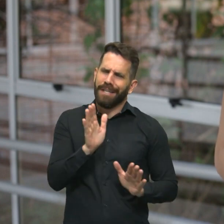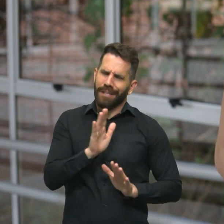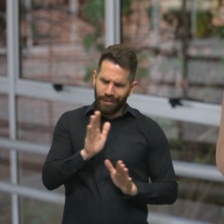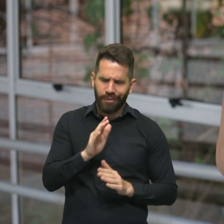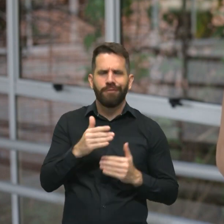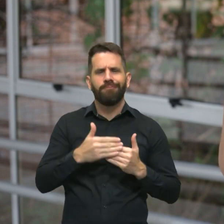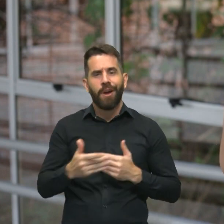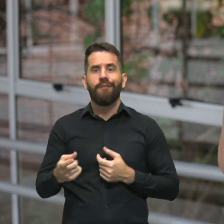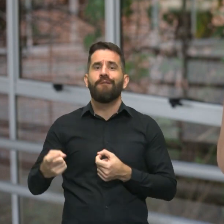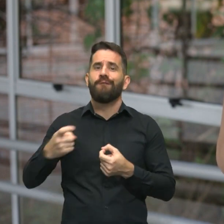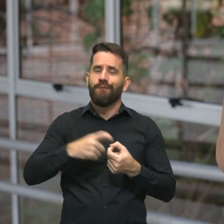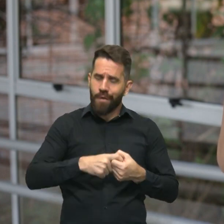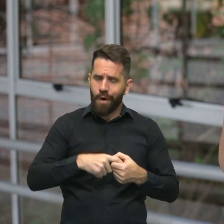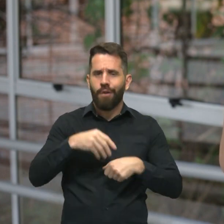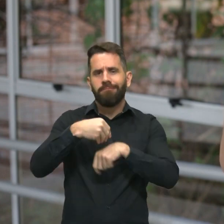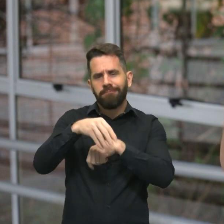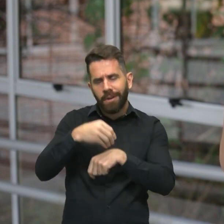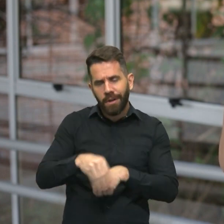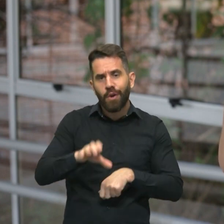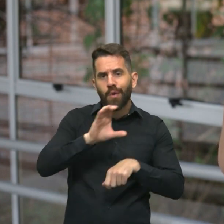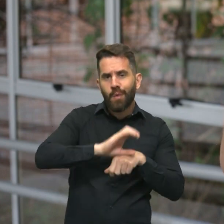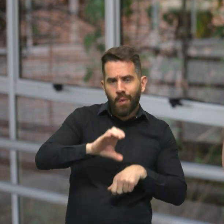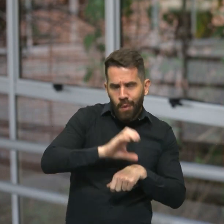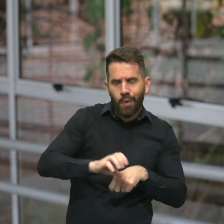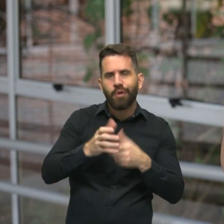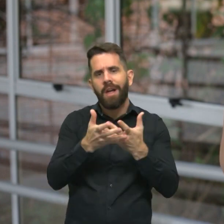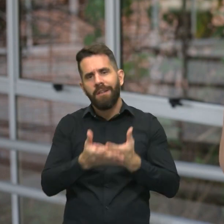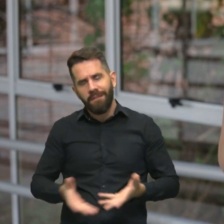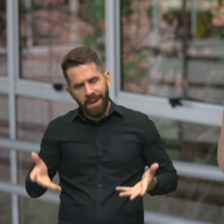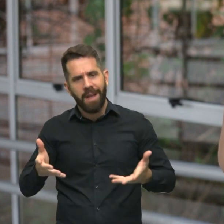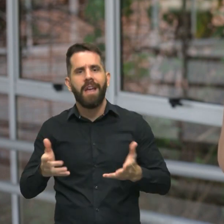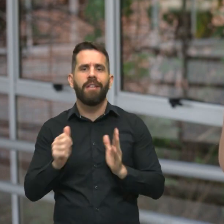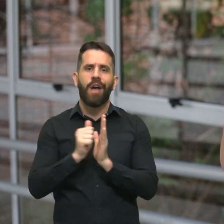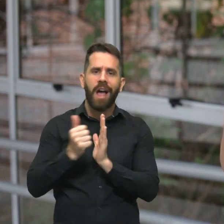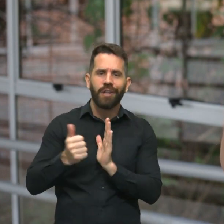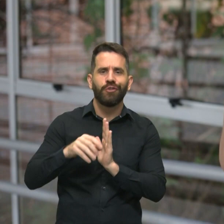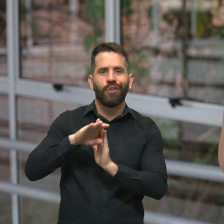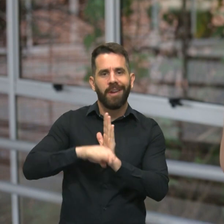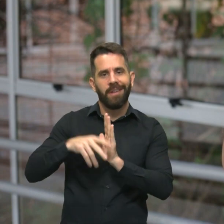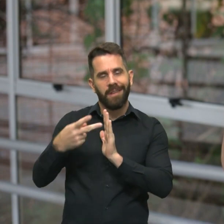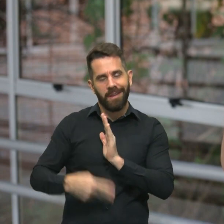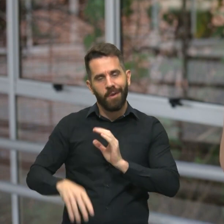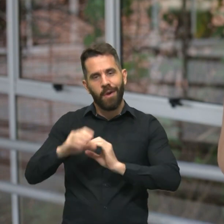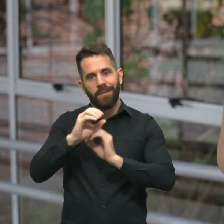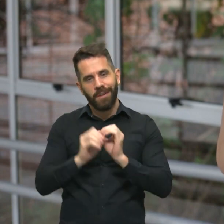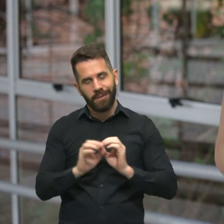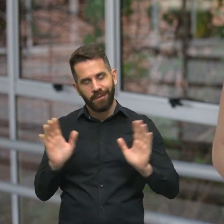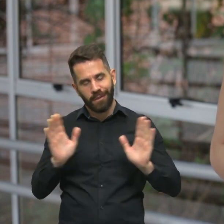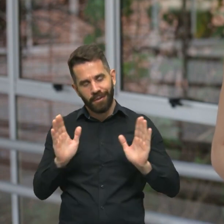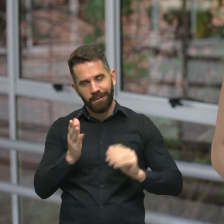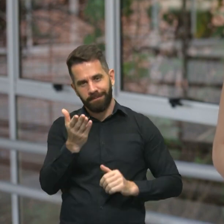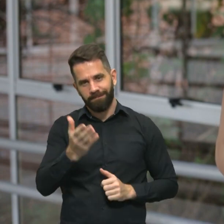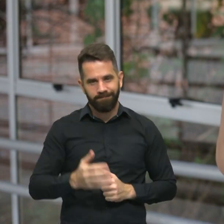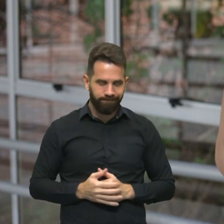dicas de eventos, cursos, mais uma agenda UFG. Eu me despeço aqui, até mais!